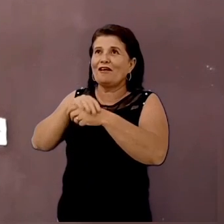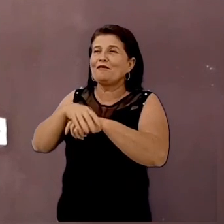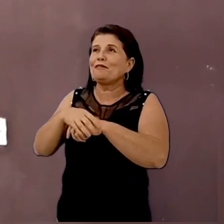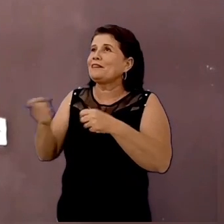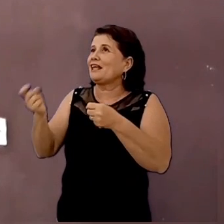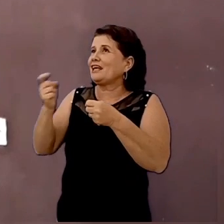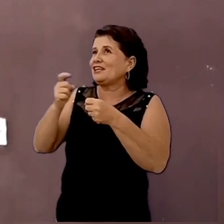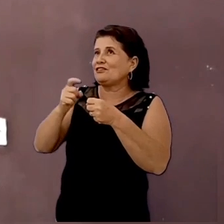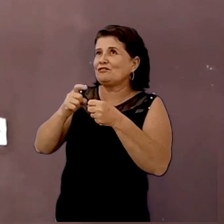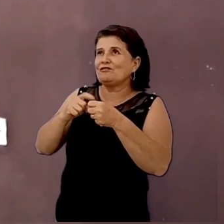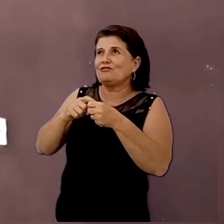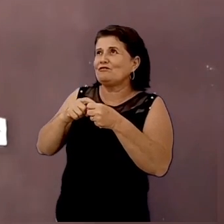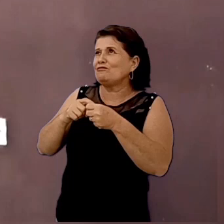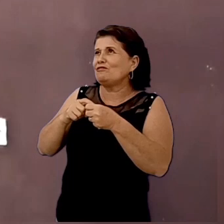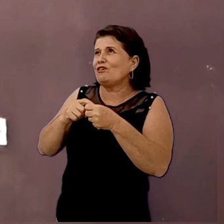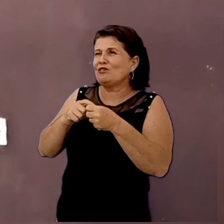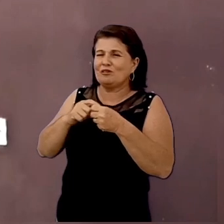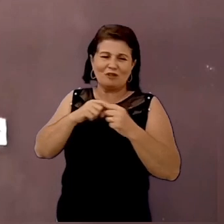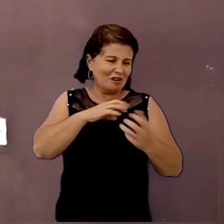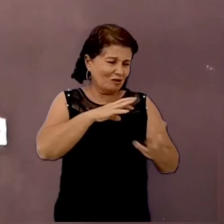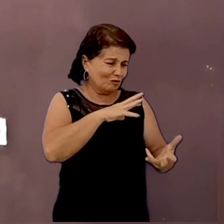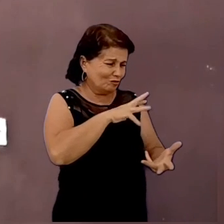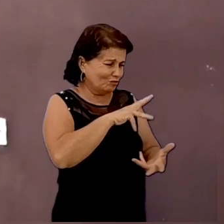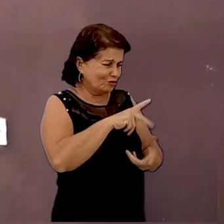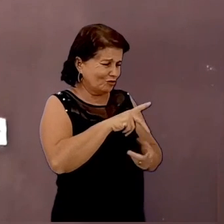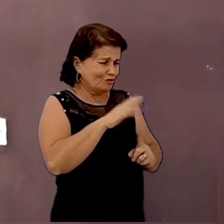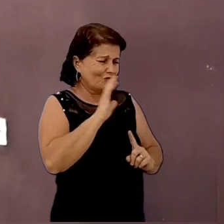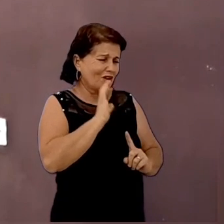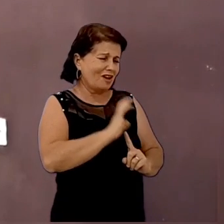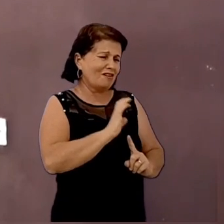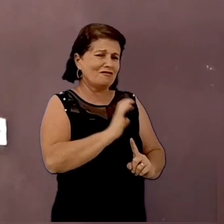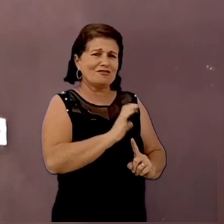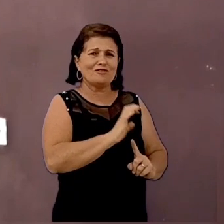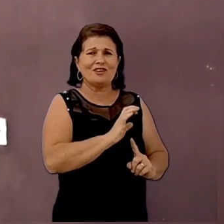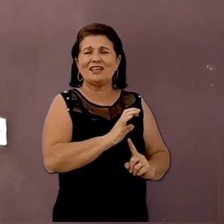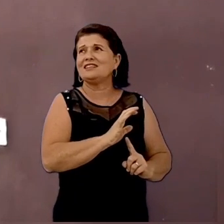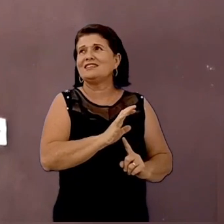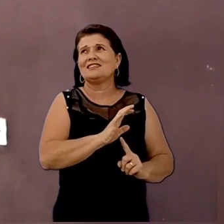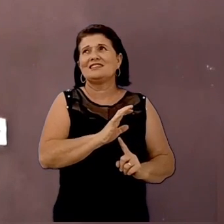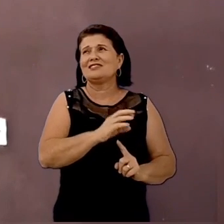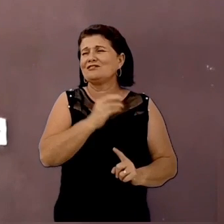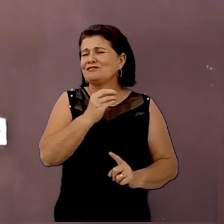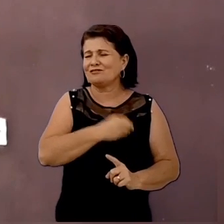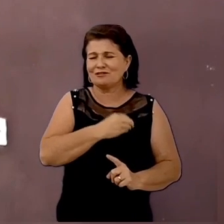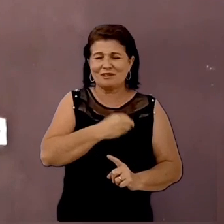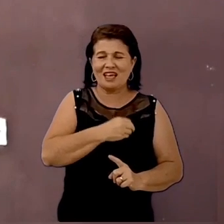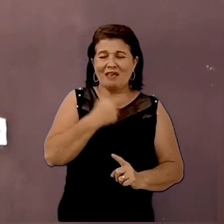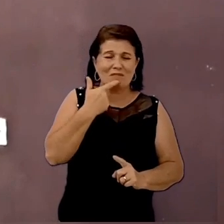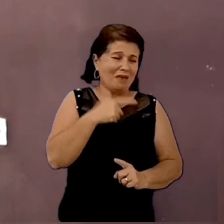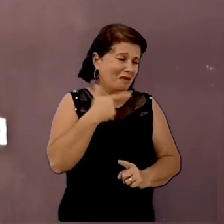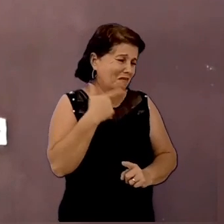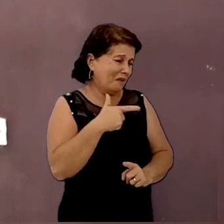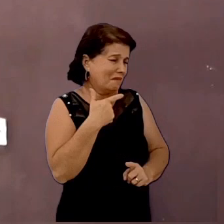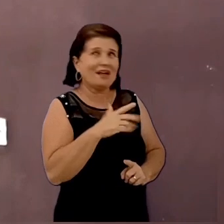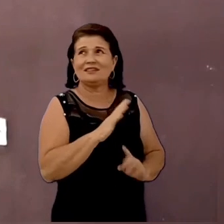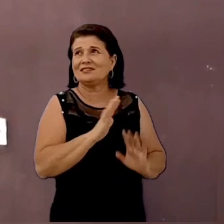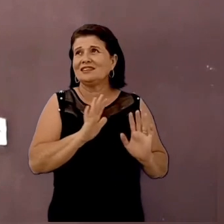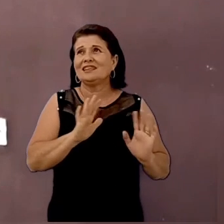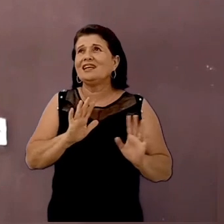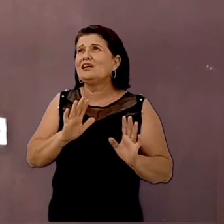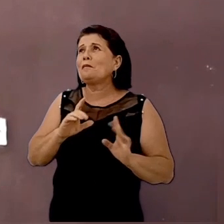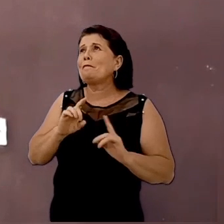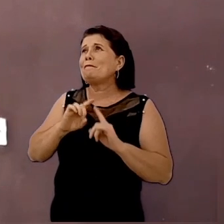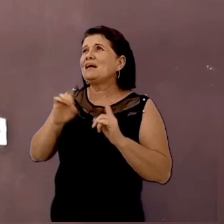volte para as mesmas práticas, para os mesmos pecados, para as mesmas reclamações, mas que a